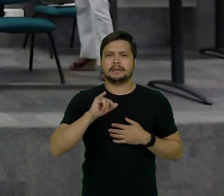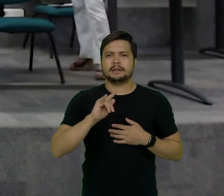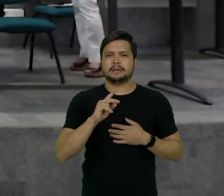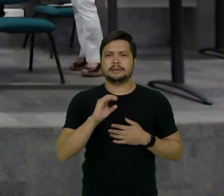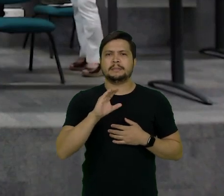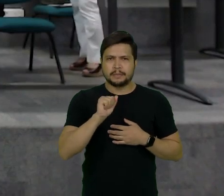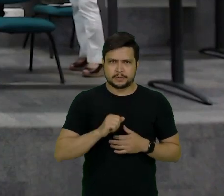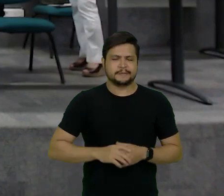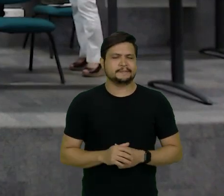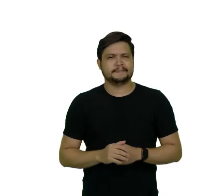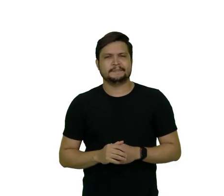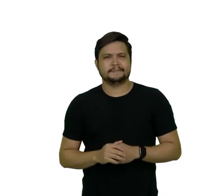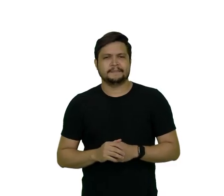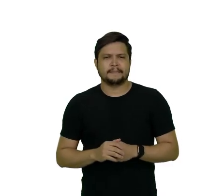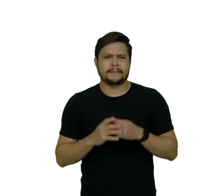Itapipoca.